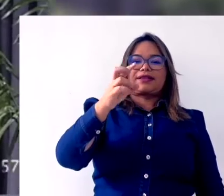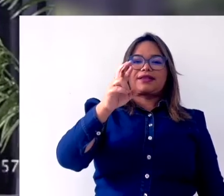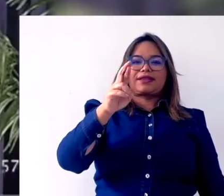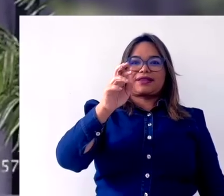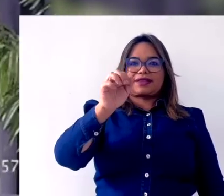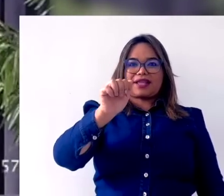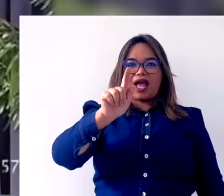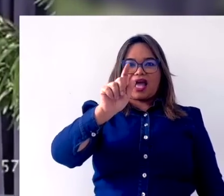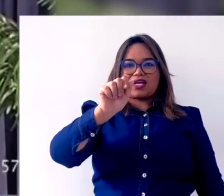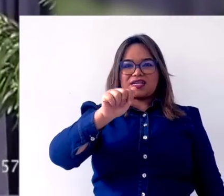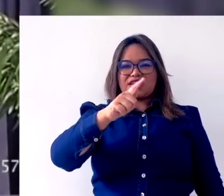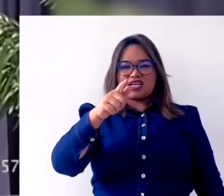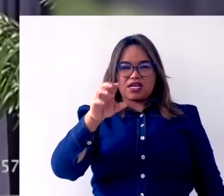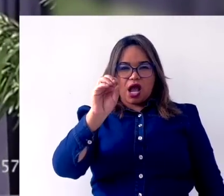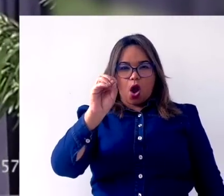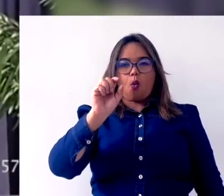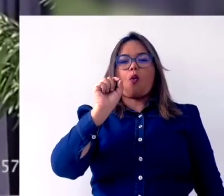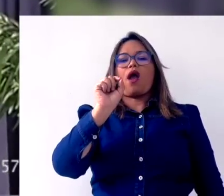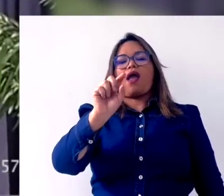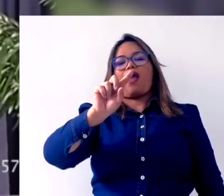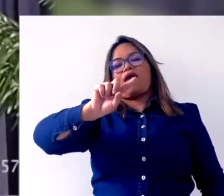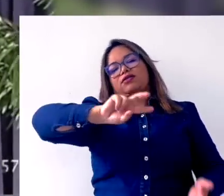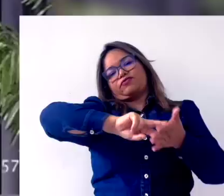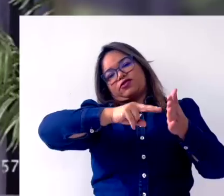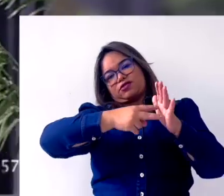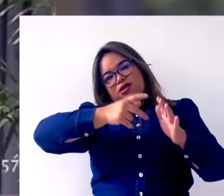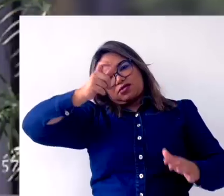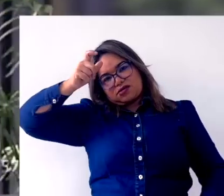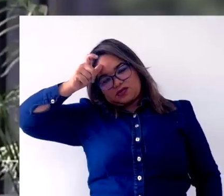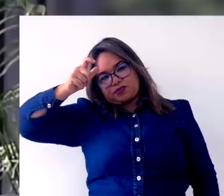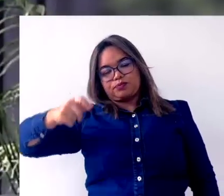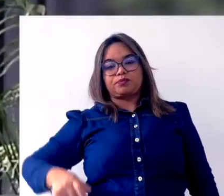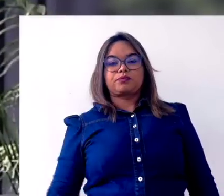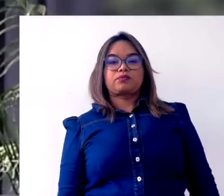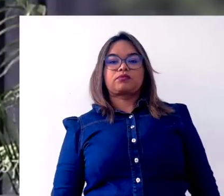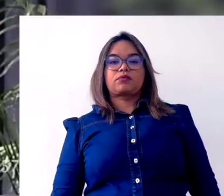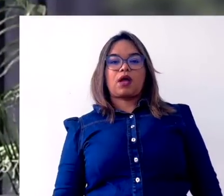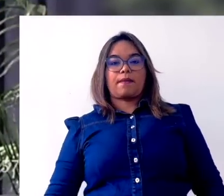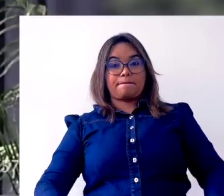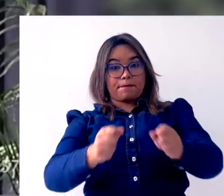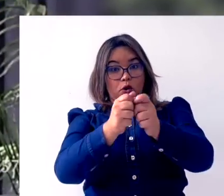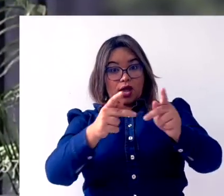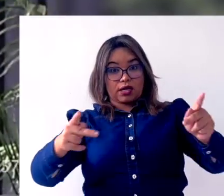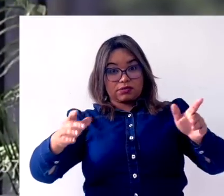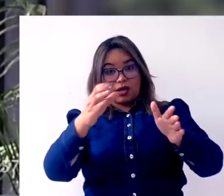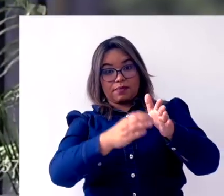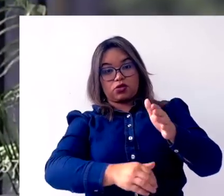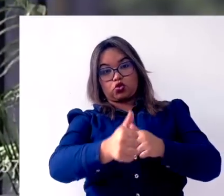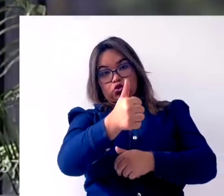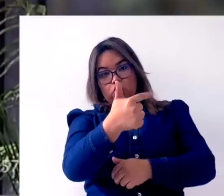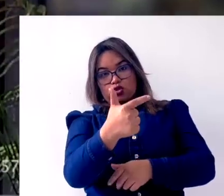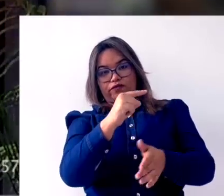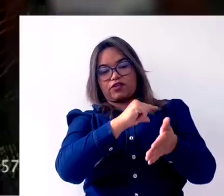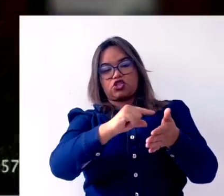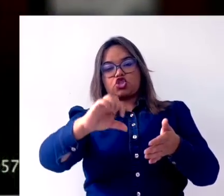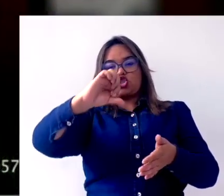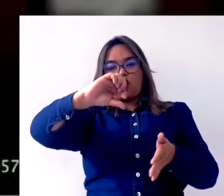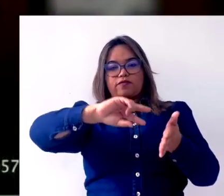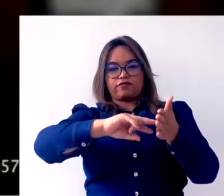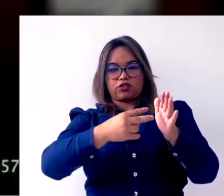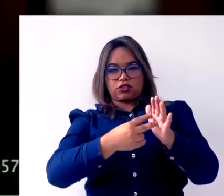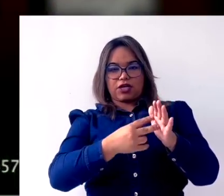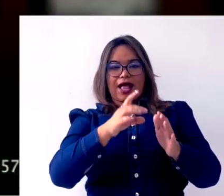dragão nada mais é do que o próprio demônio. Apocalipse 12, 9 identifica o dragão